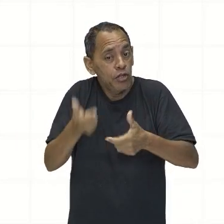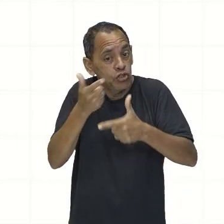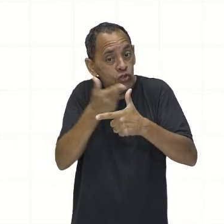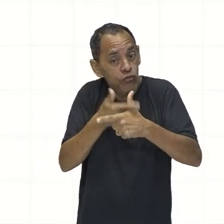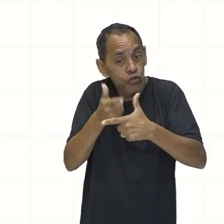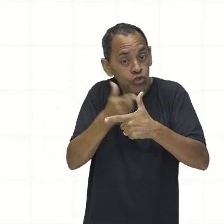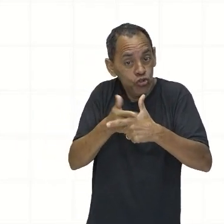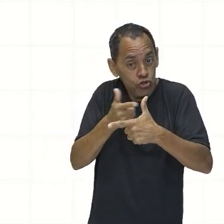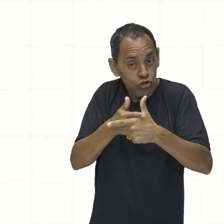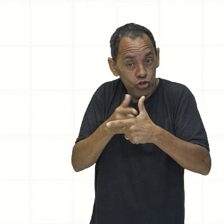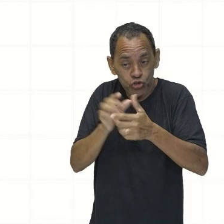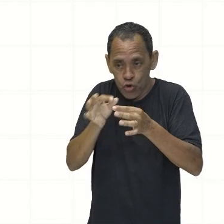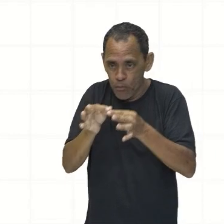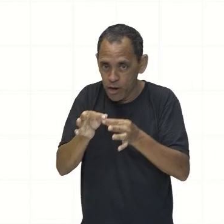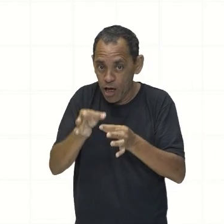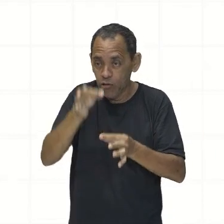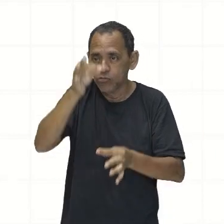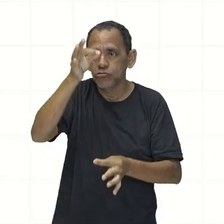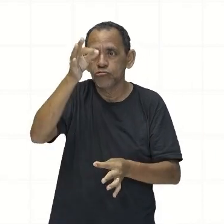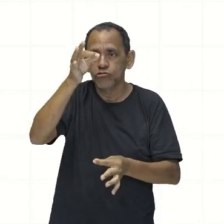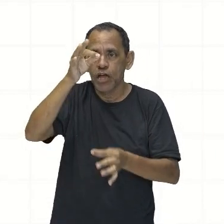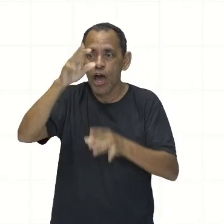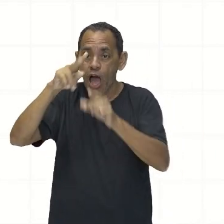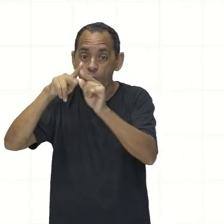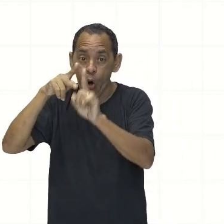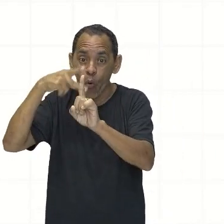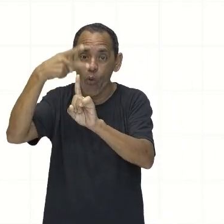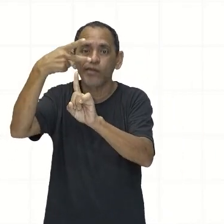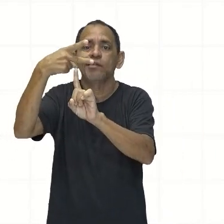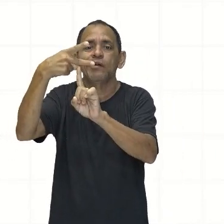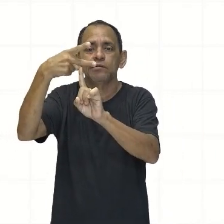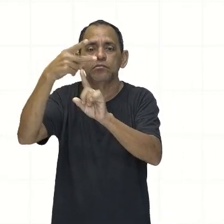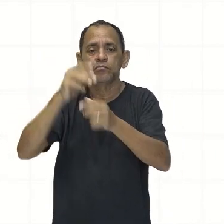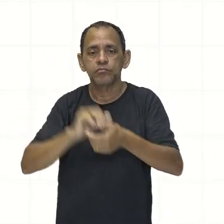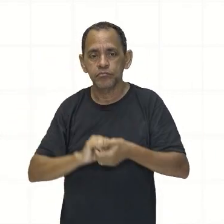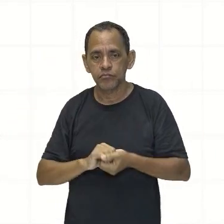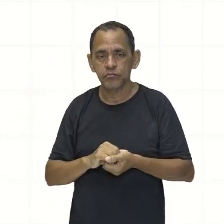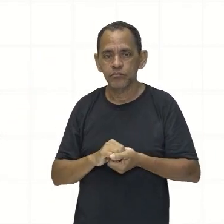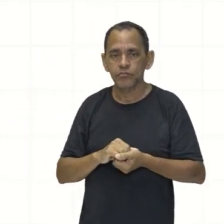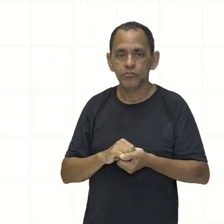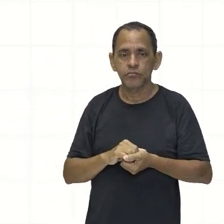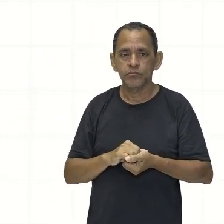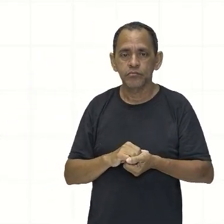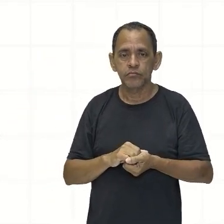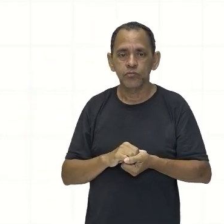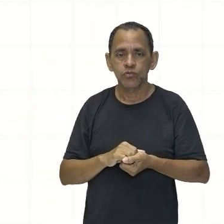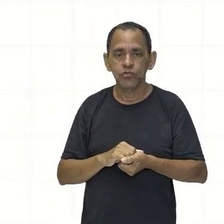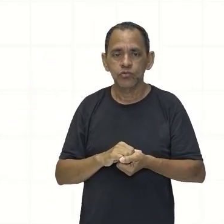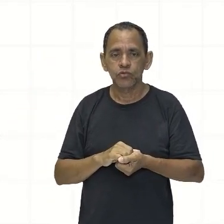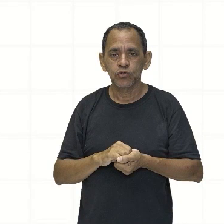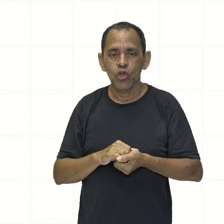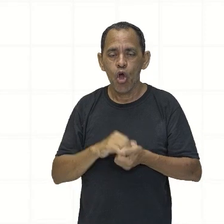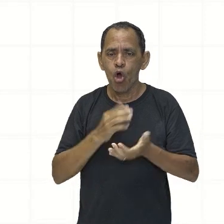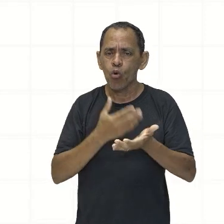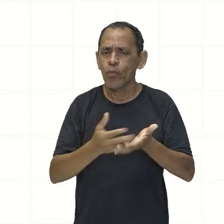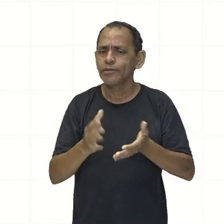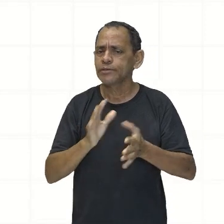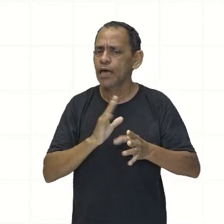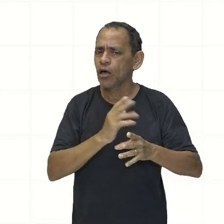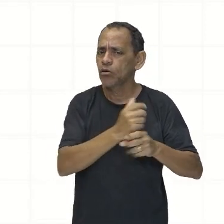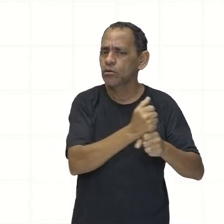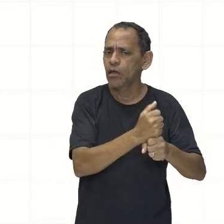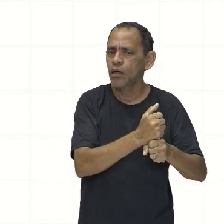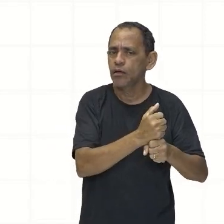o olho aqui, meu povo, olha só, o olho, certo? Ó, como calcular? Tem a sua relação. Então, peso